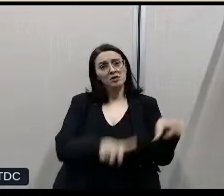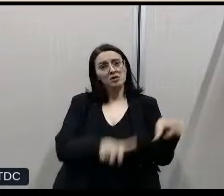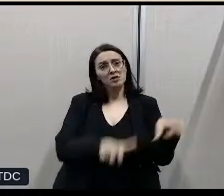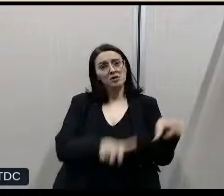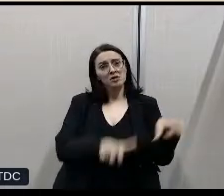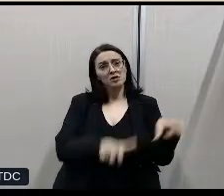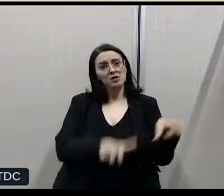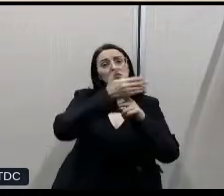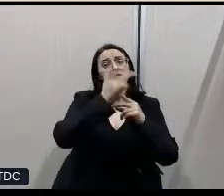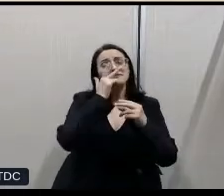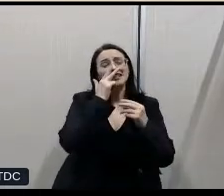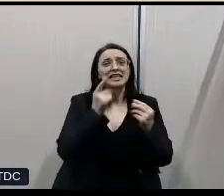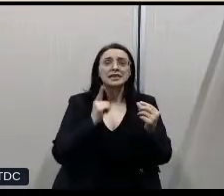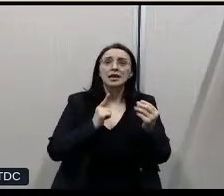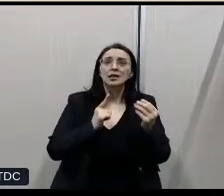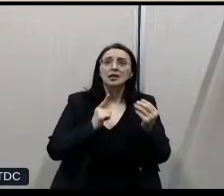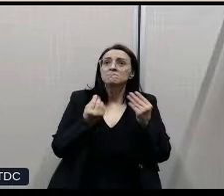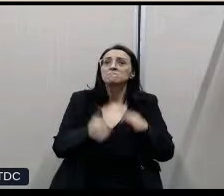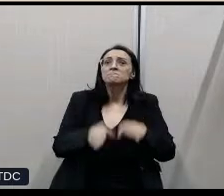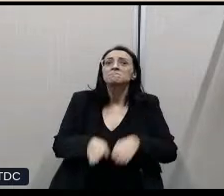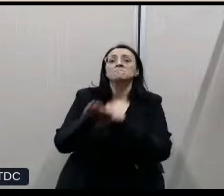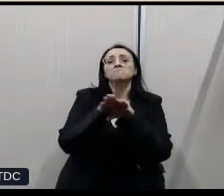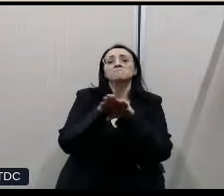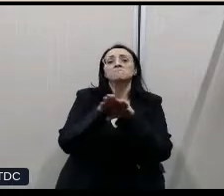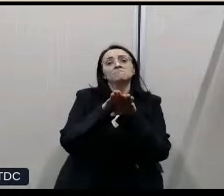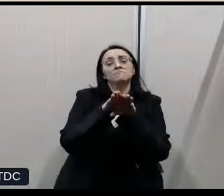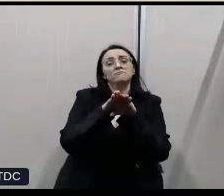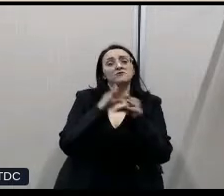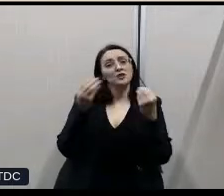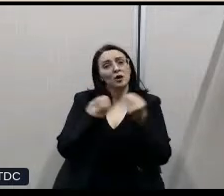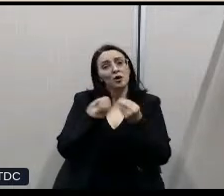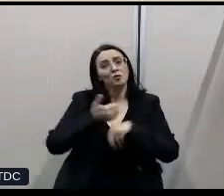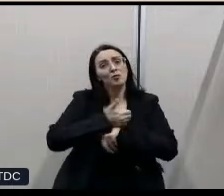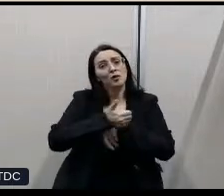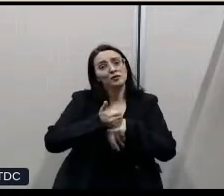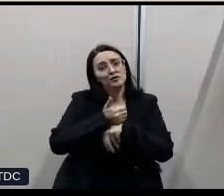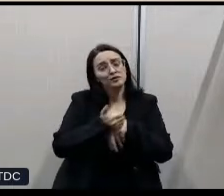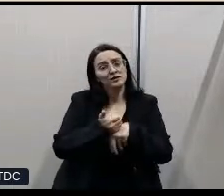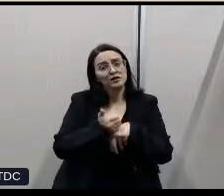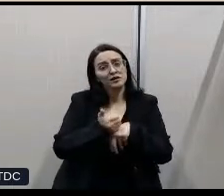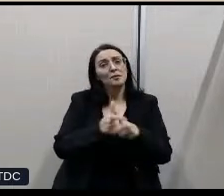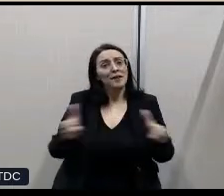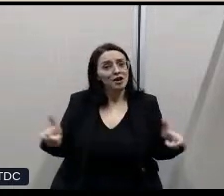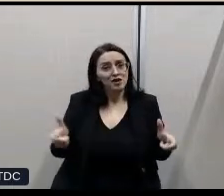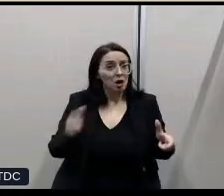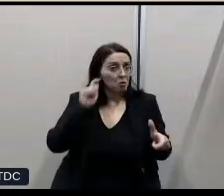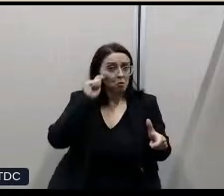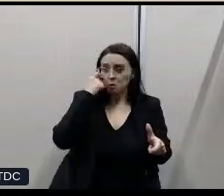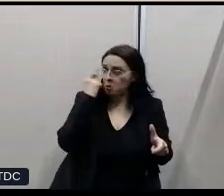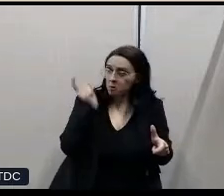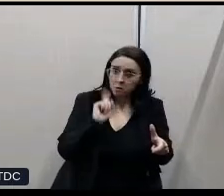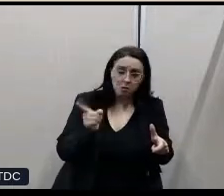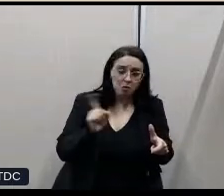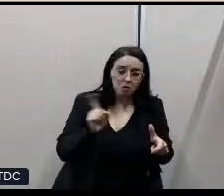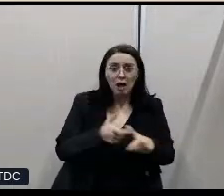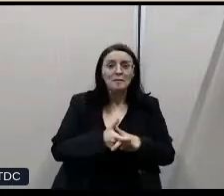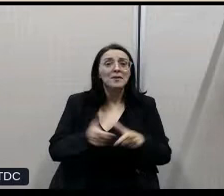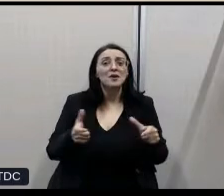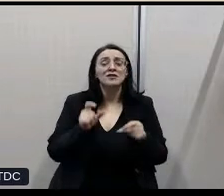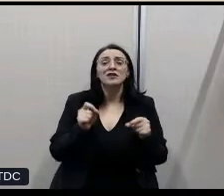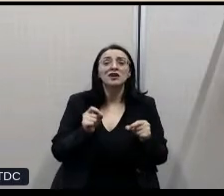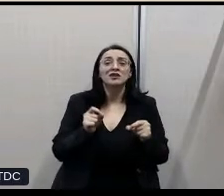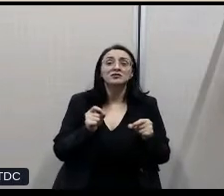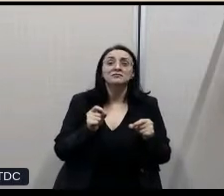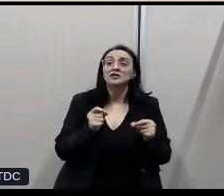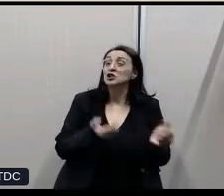tecnologia têm um certo padrão. Essas pessoas são profissionais que em sua maioria não são negros, são profissionais que